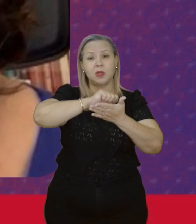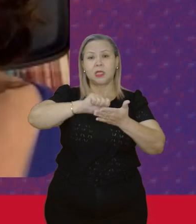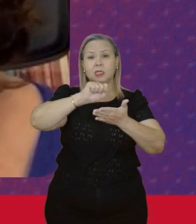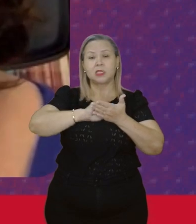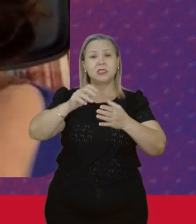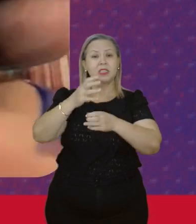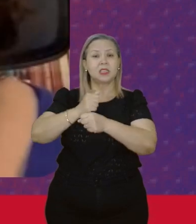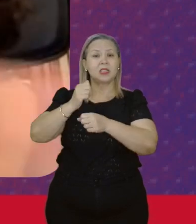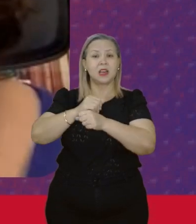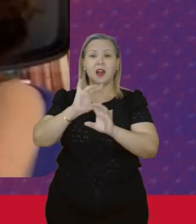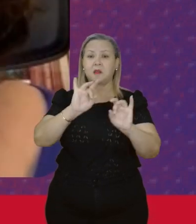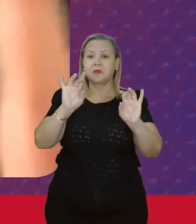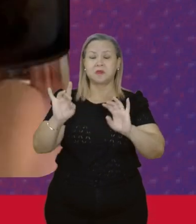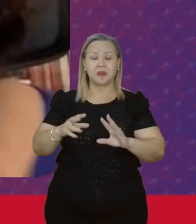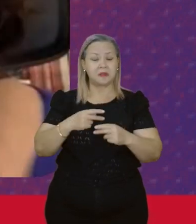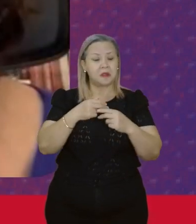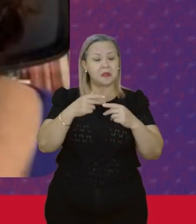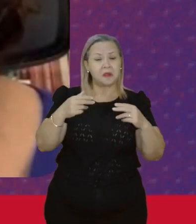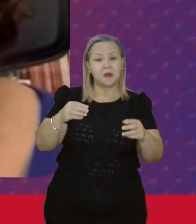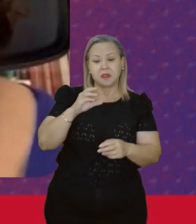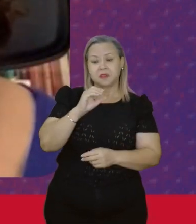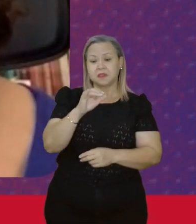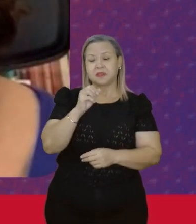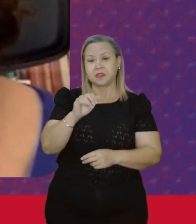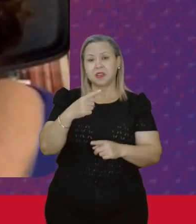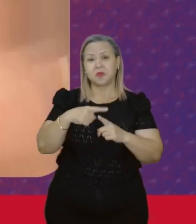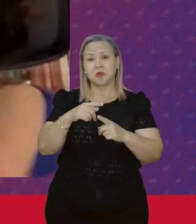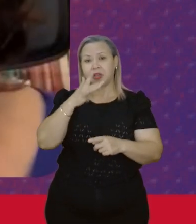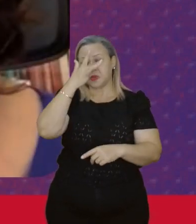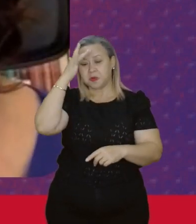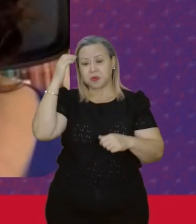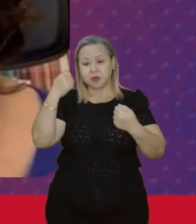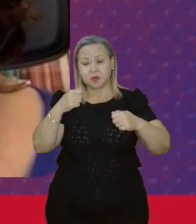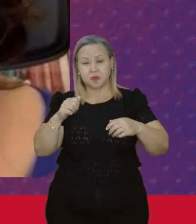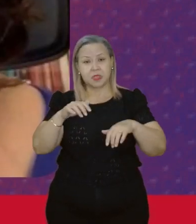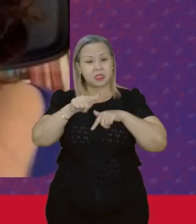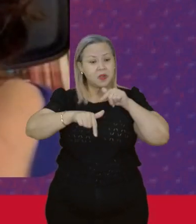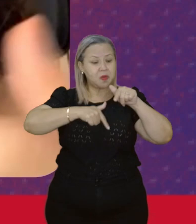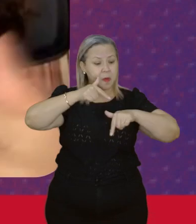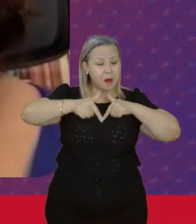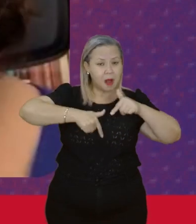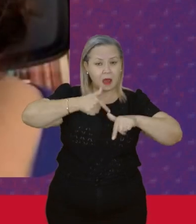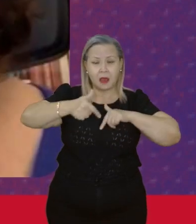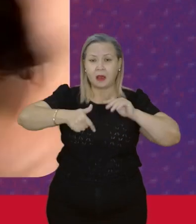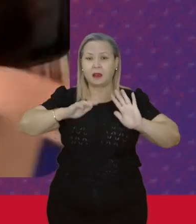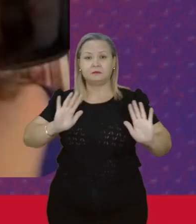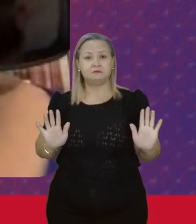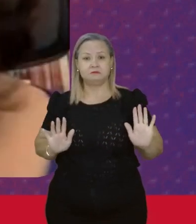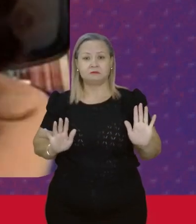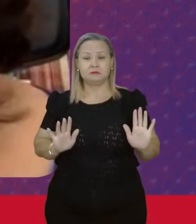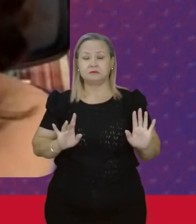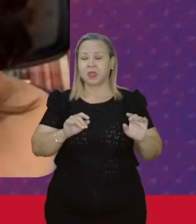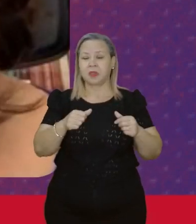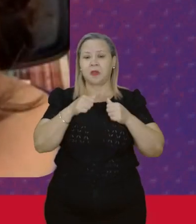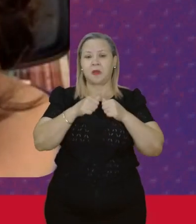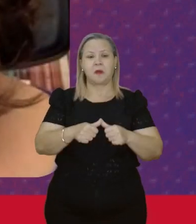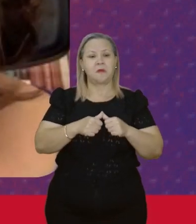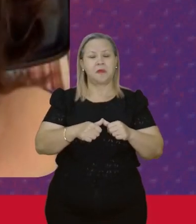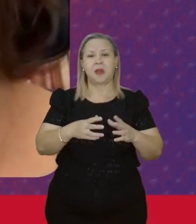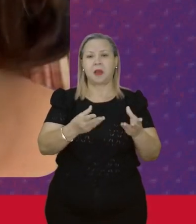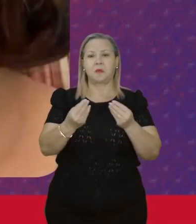cálculo, e alguma coisinha de ciências, porque as pessoas têm que entrar logo no mercado de trabalho, então elas não têm que ficar muito tempo na